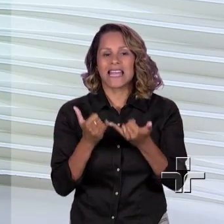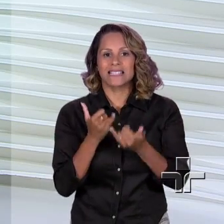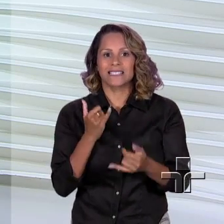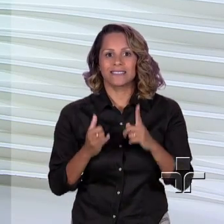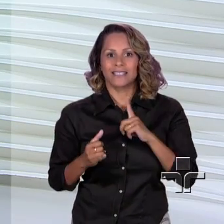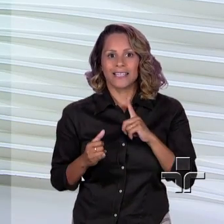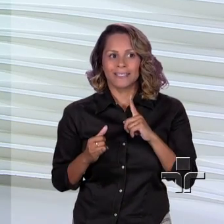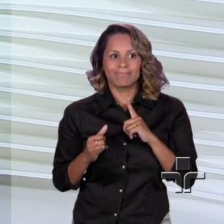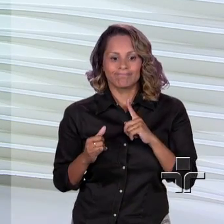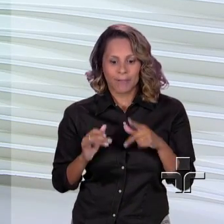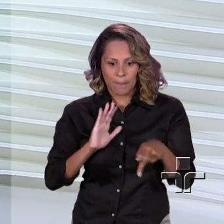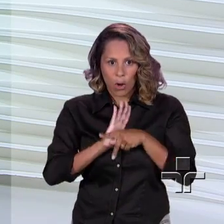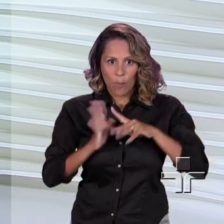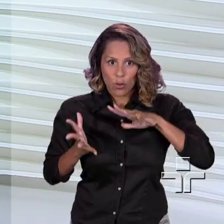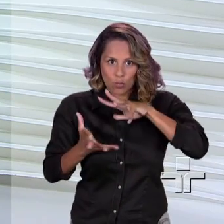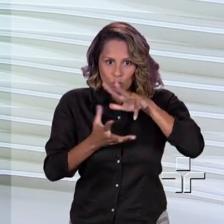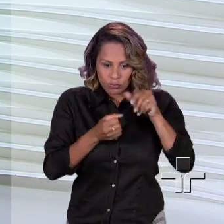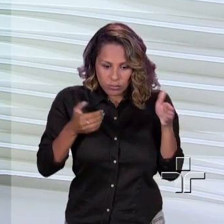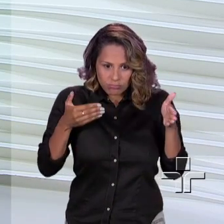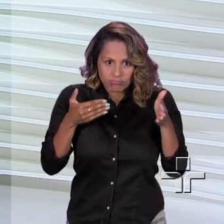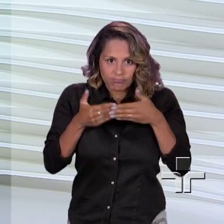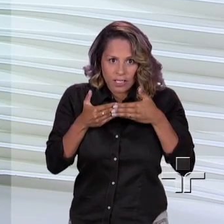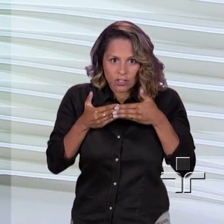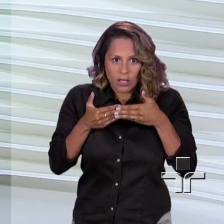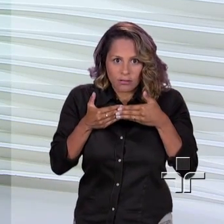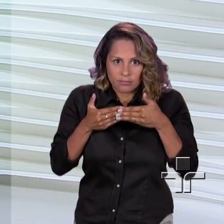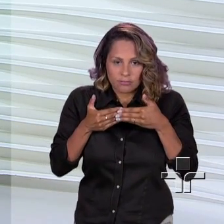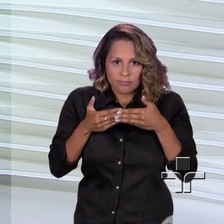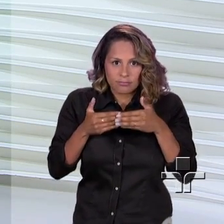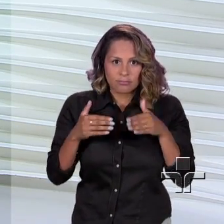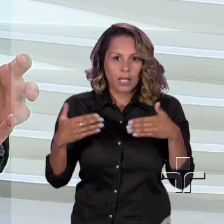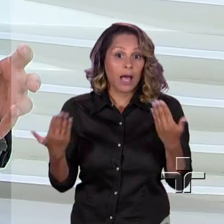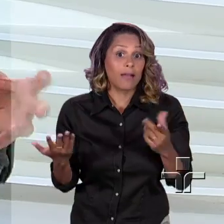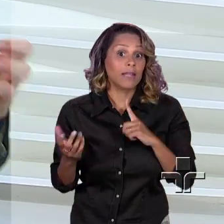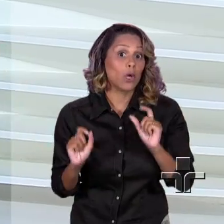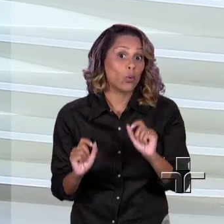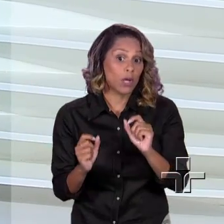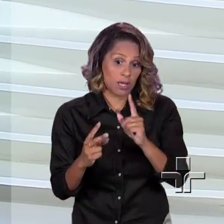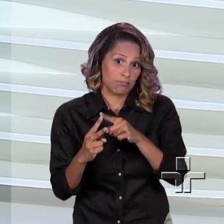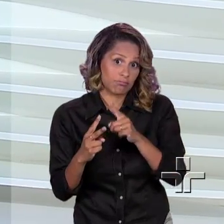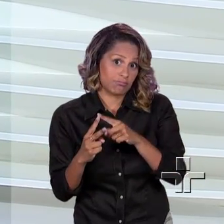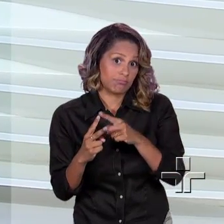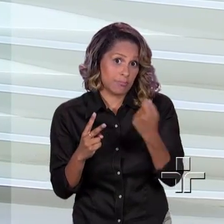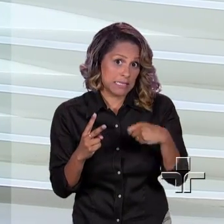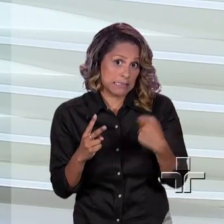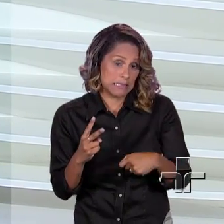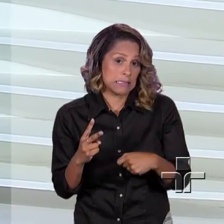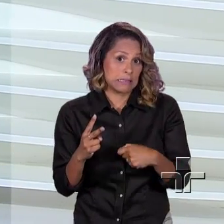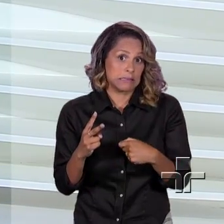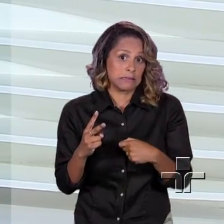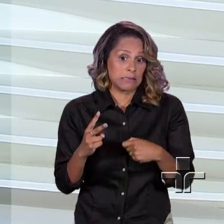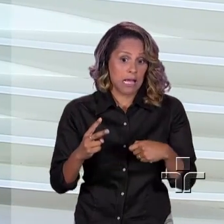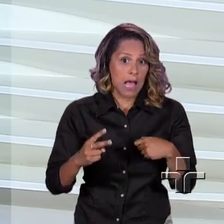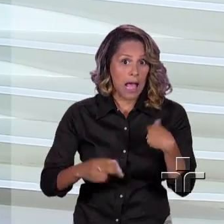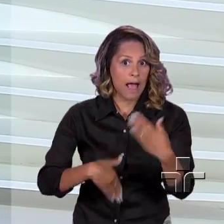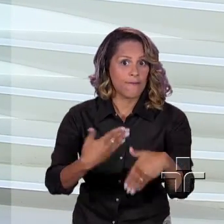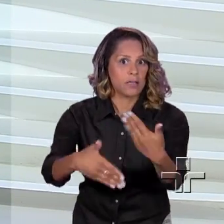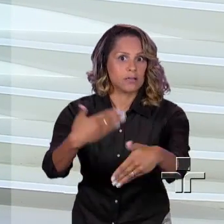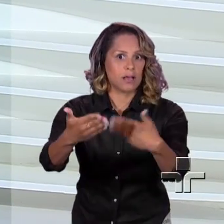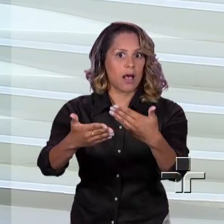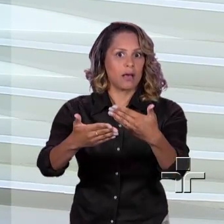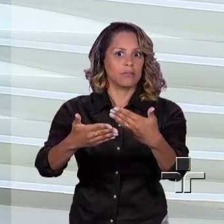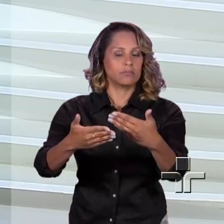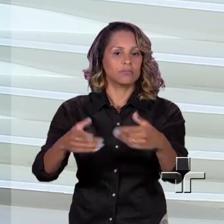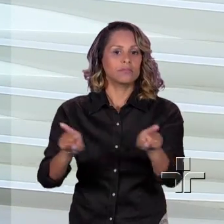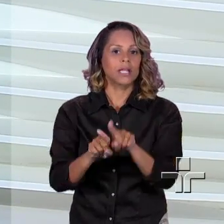companheiros da sua organização, onde tem duas tarefas, avançar a organização e sobreviver. E a partir de 69, 70,